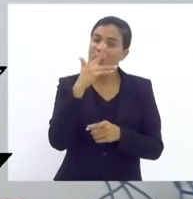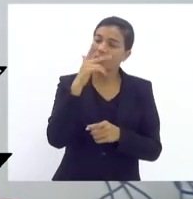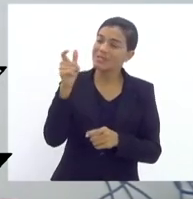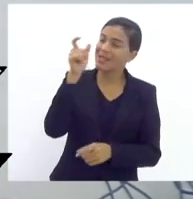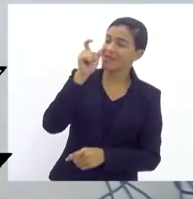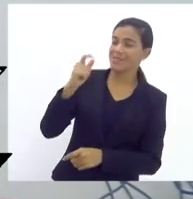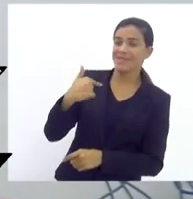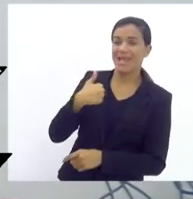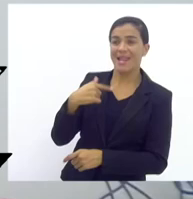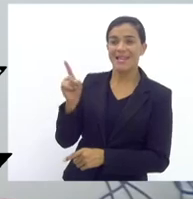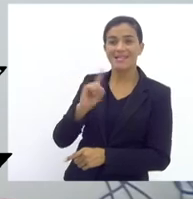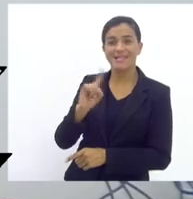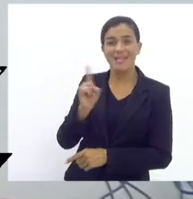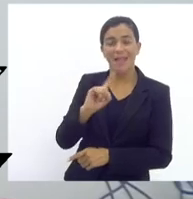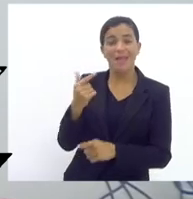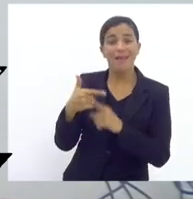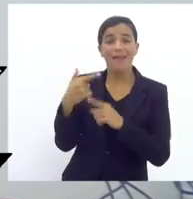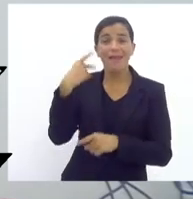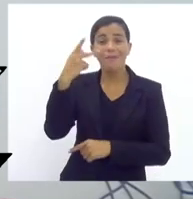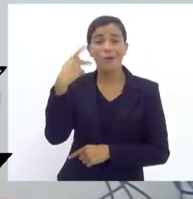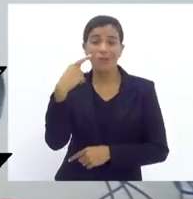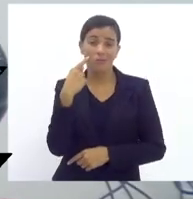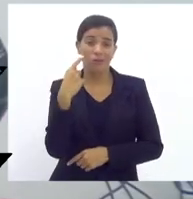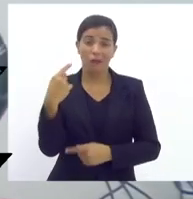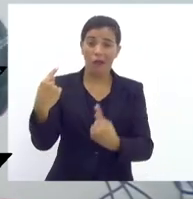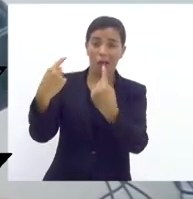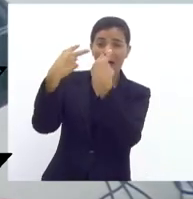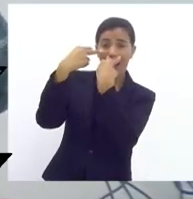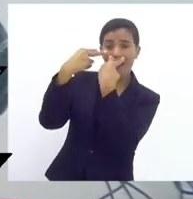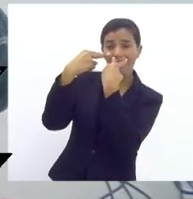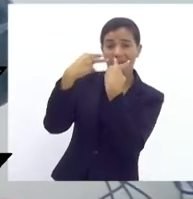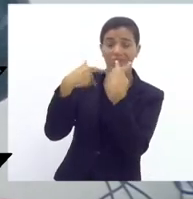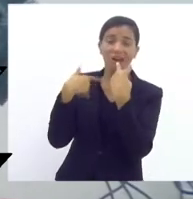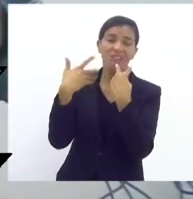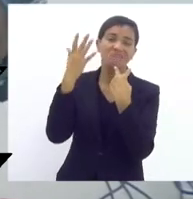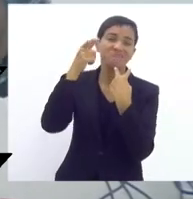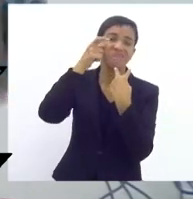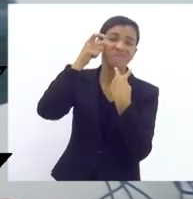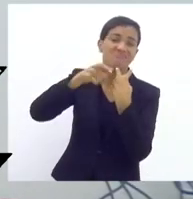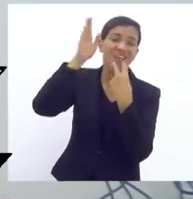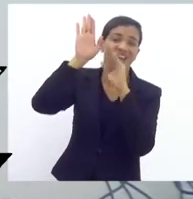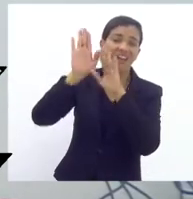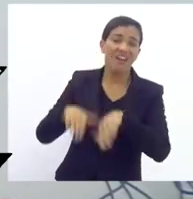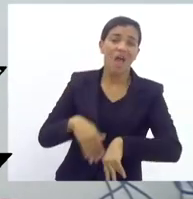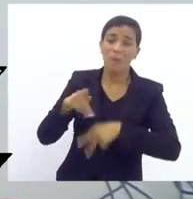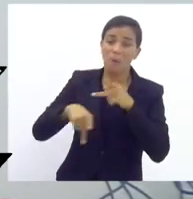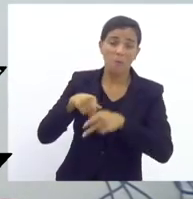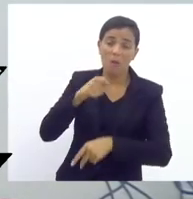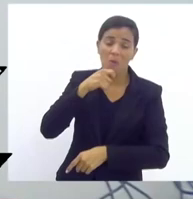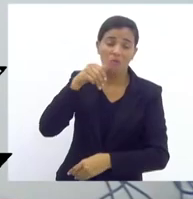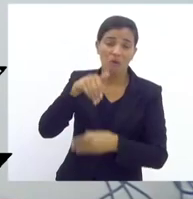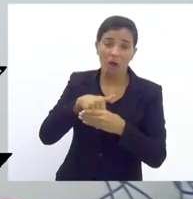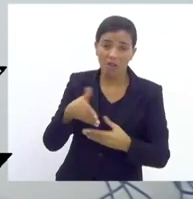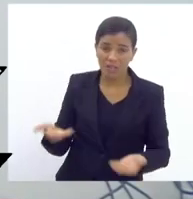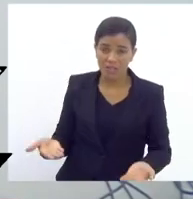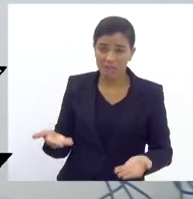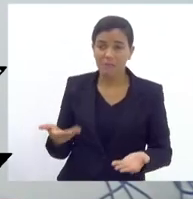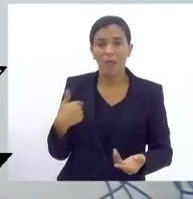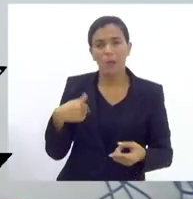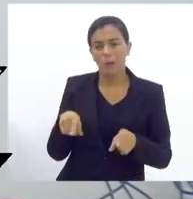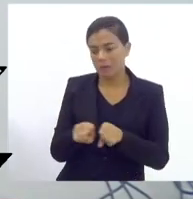porque para ele ele não tem tempo porque essa população não vota Eu